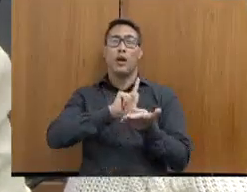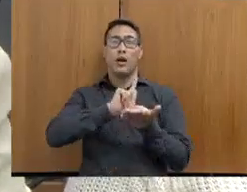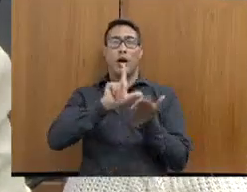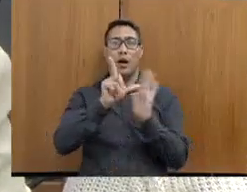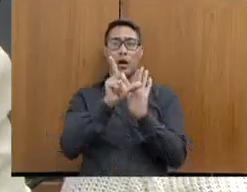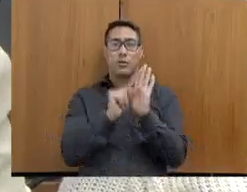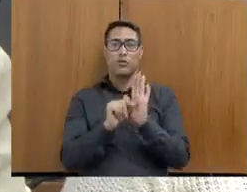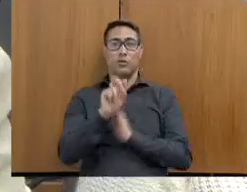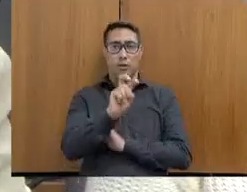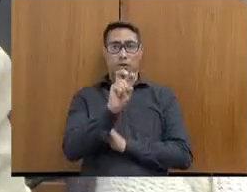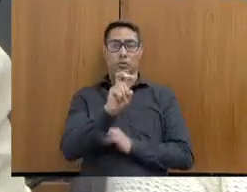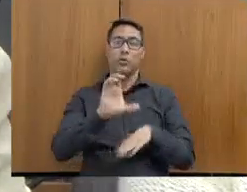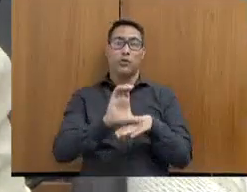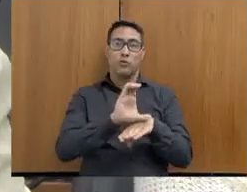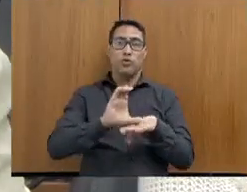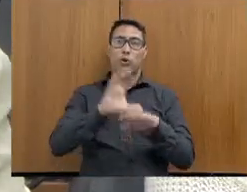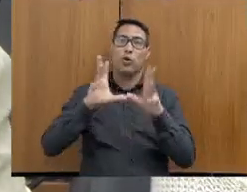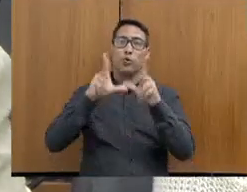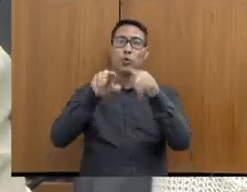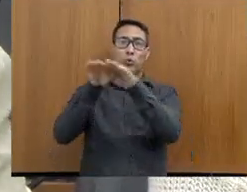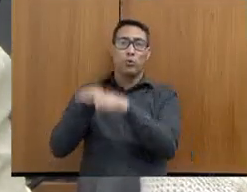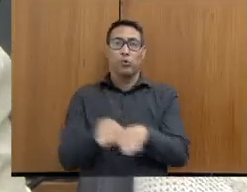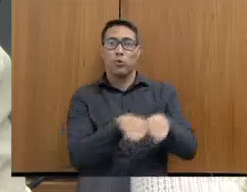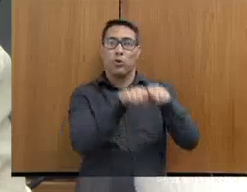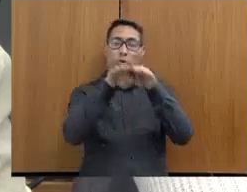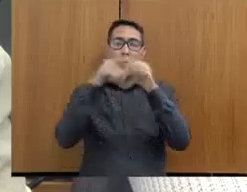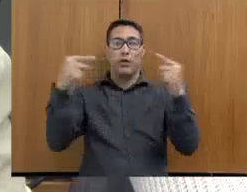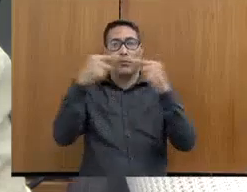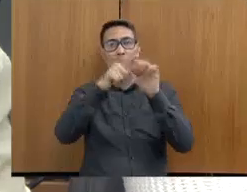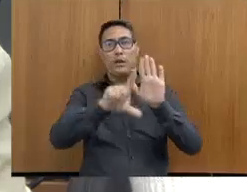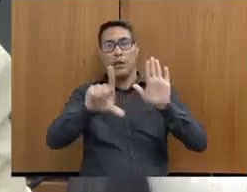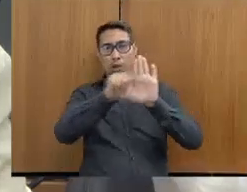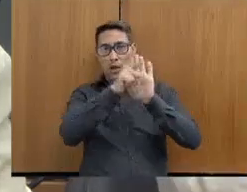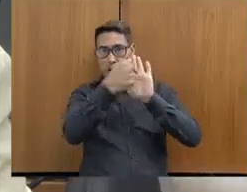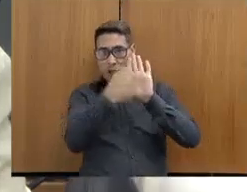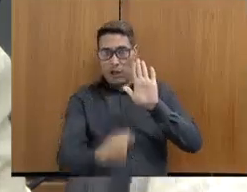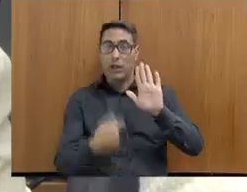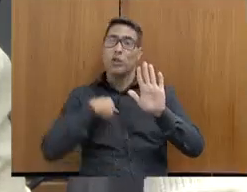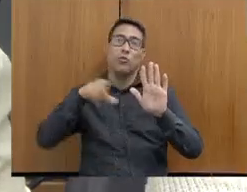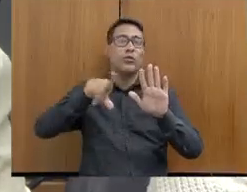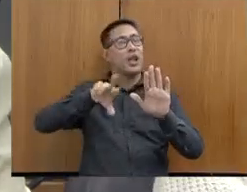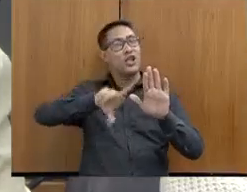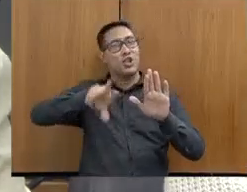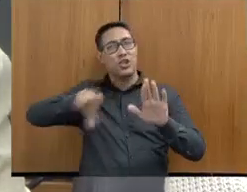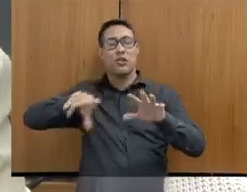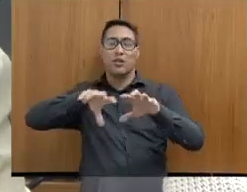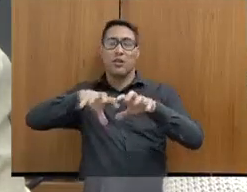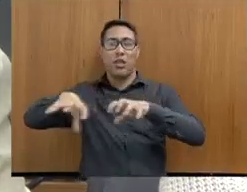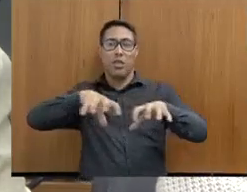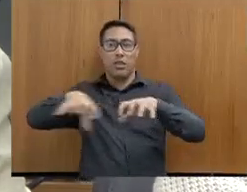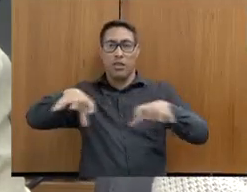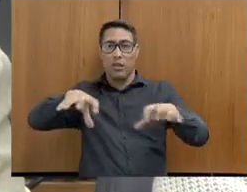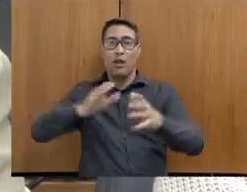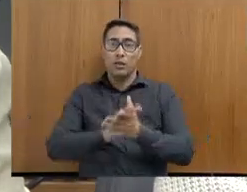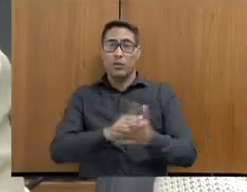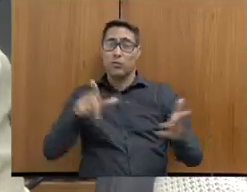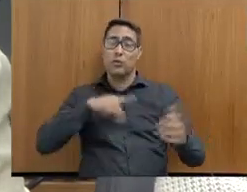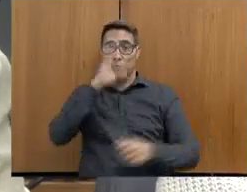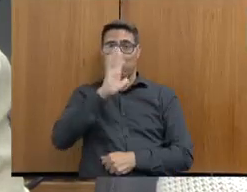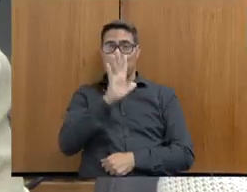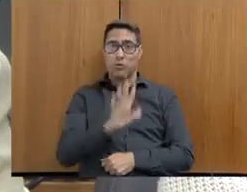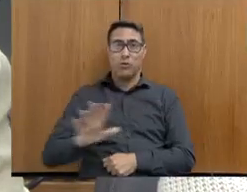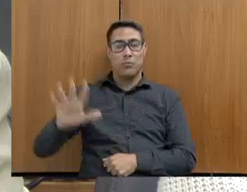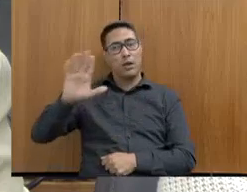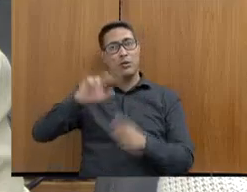Claro quando ele fala que todos são iguais perante a lei sem distinção de qualquer natureza garantindo-se aos brasileiros e aos